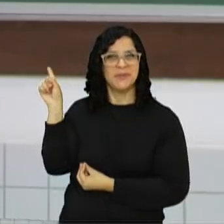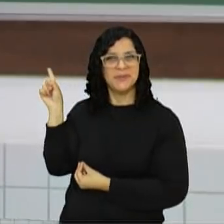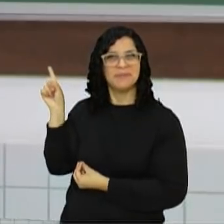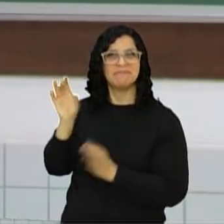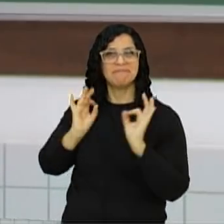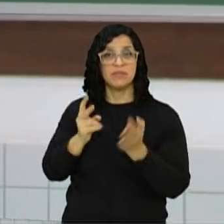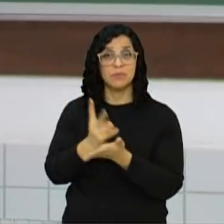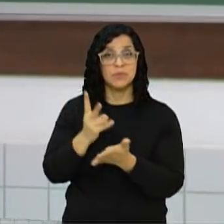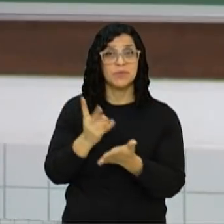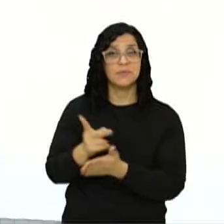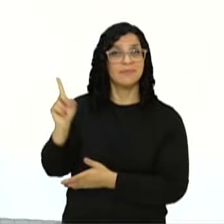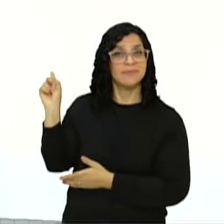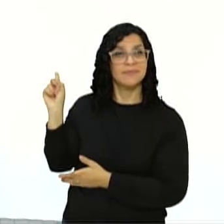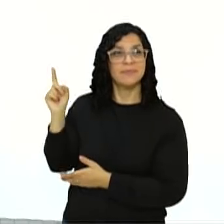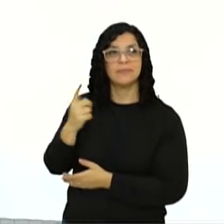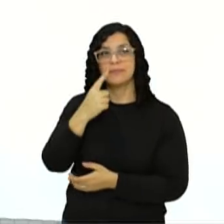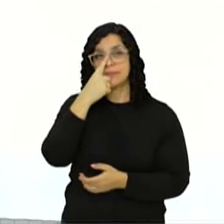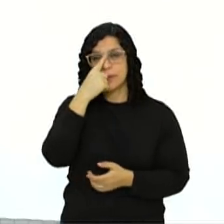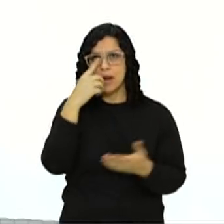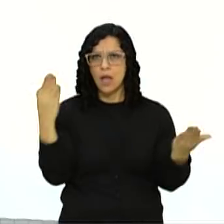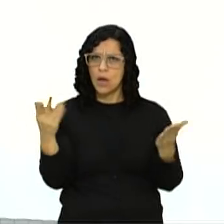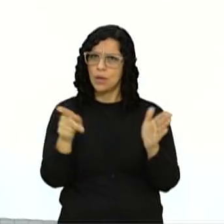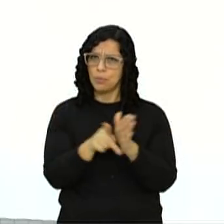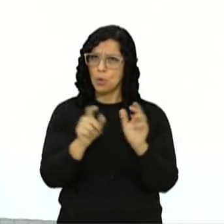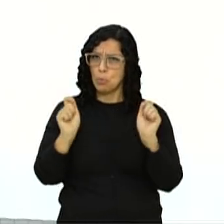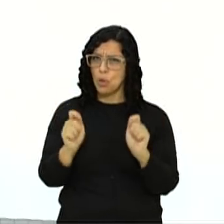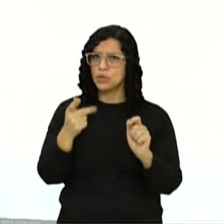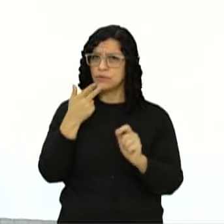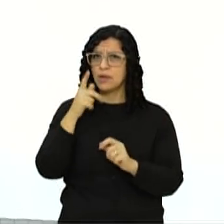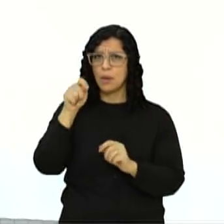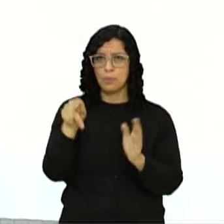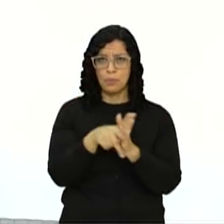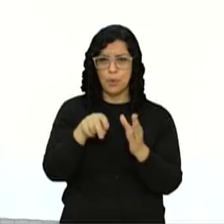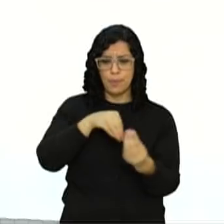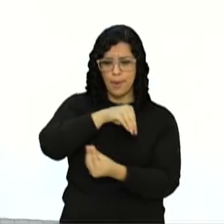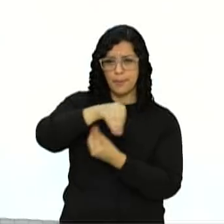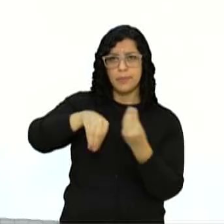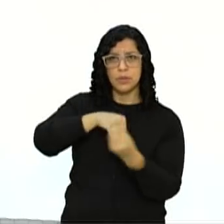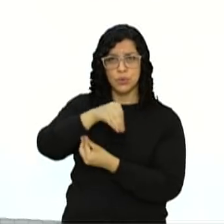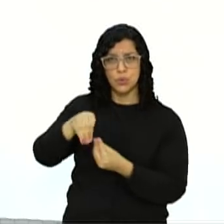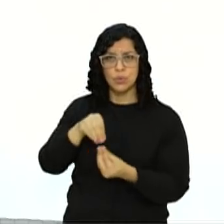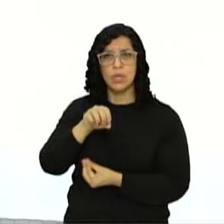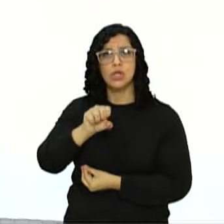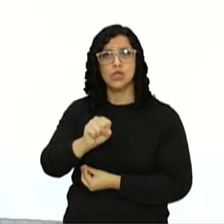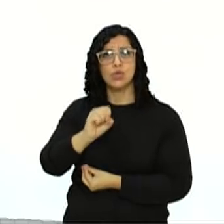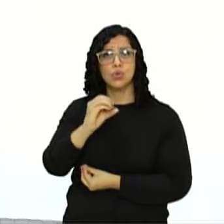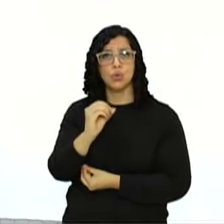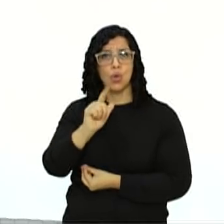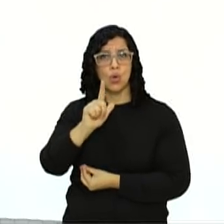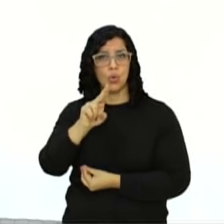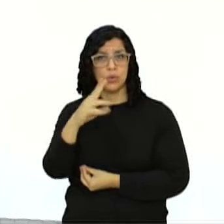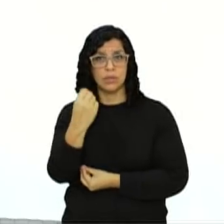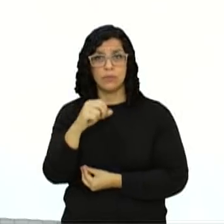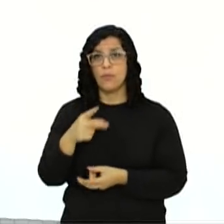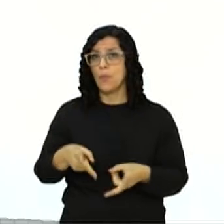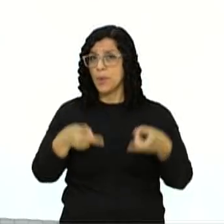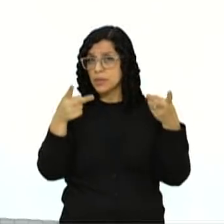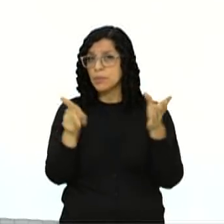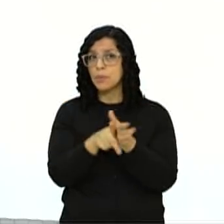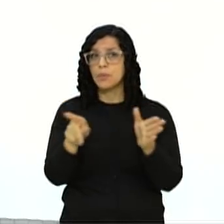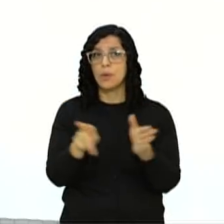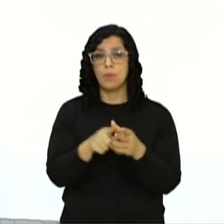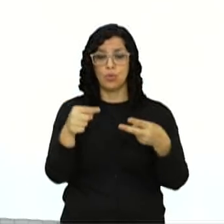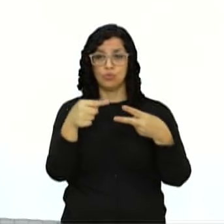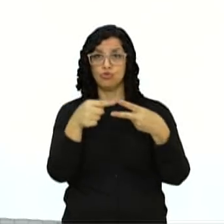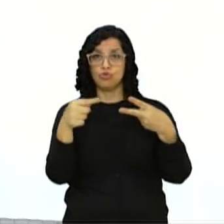Vamos adiante? Já que eu posso chamar a mistura homogênea de solução, nós vamos reconhecer